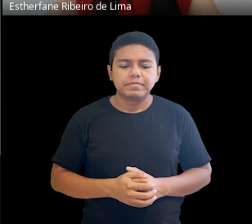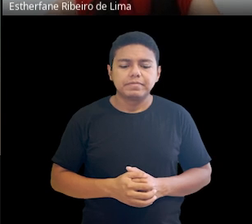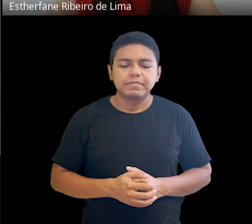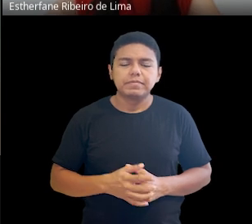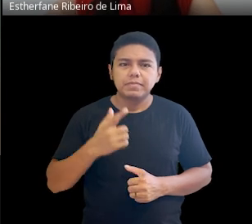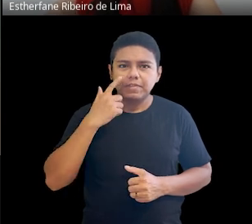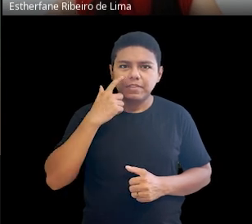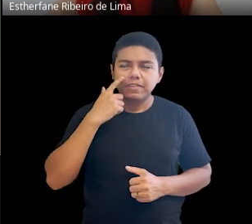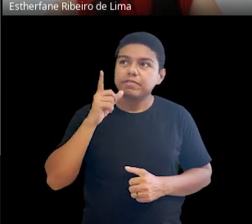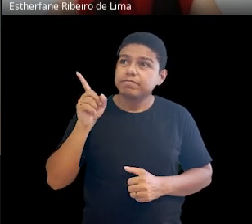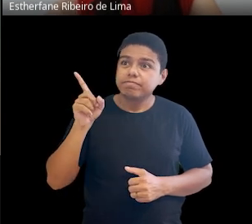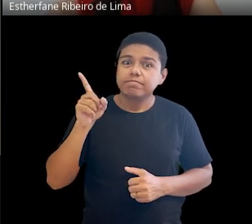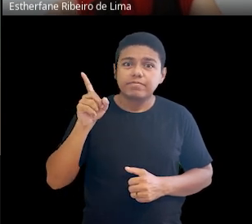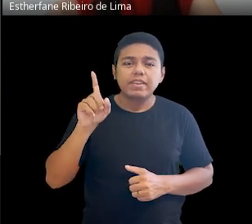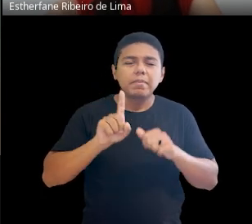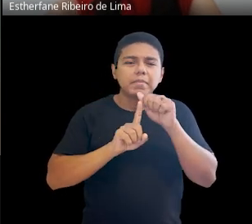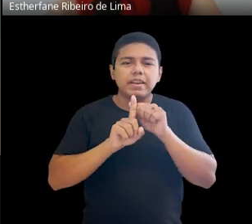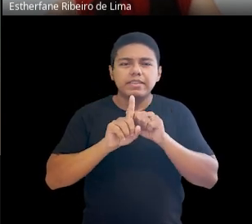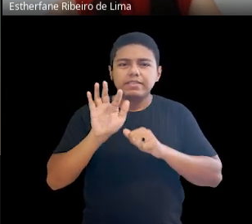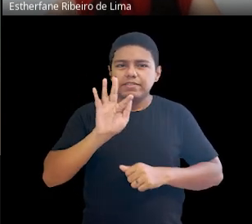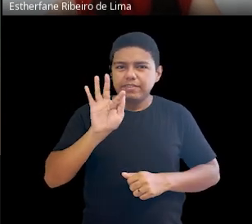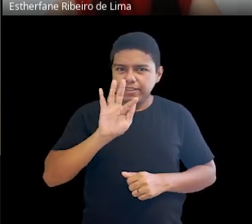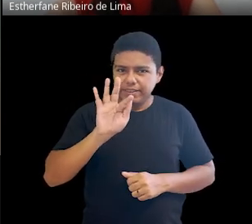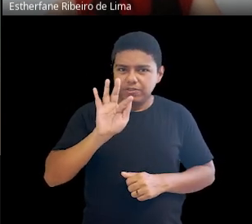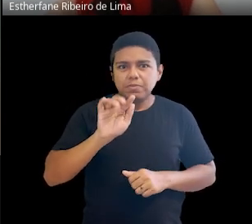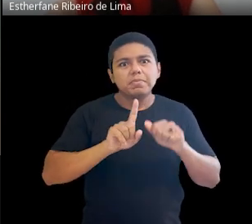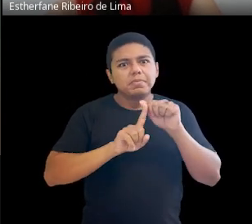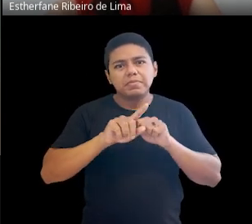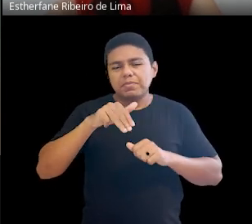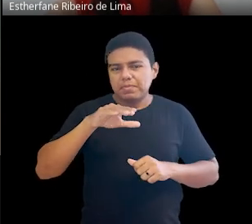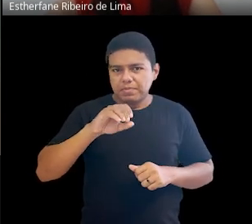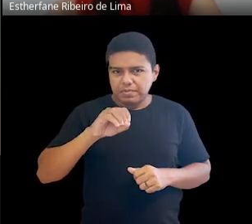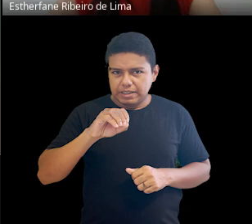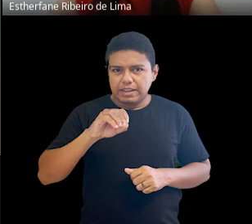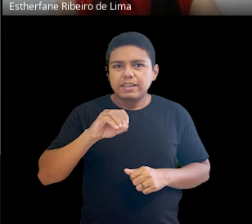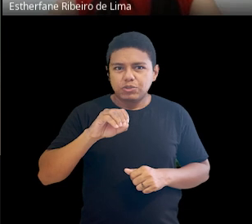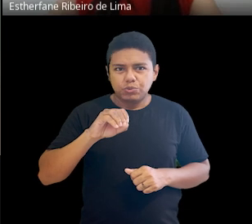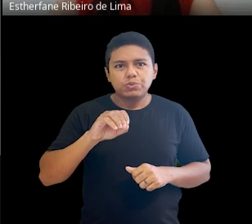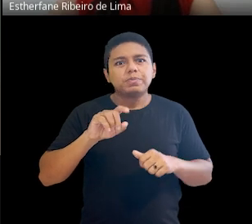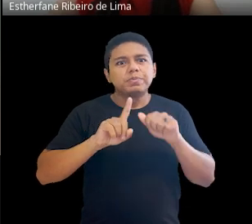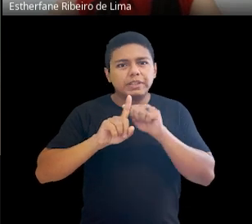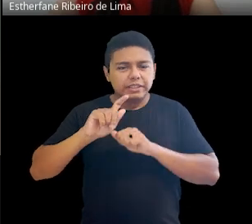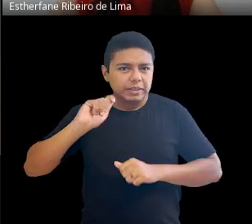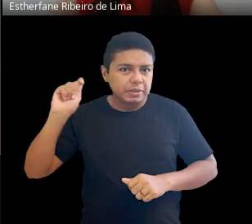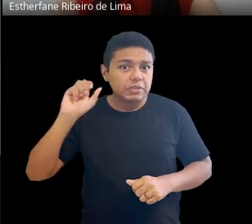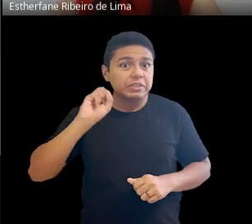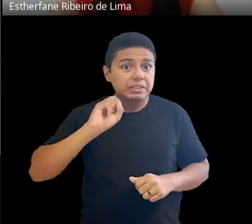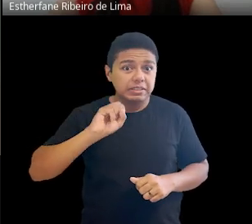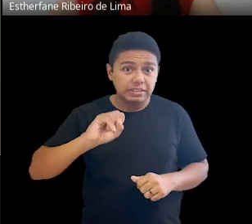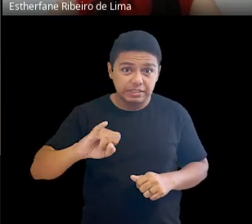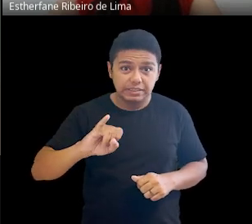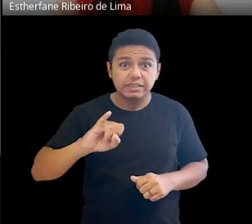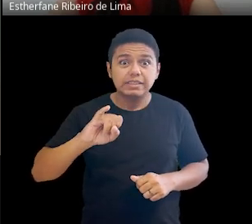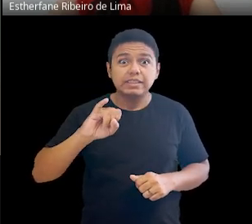ficam 24 dias. Março corresponde a 31 dias. Abril a 30 dias. E maio vai ser exatamente a data